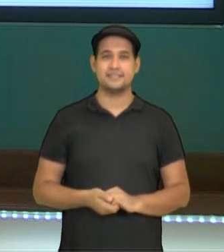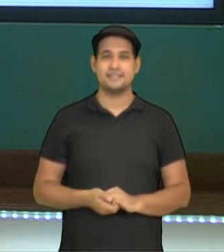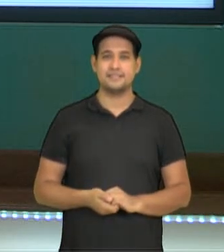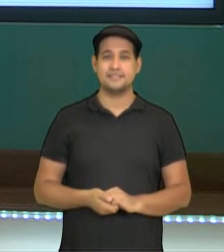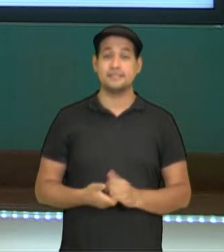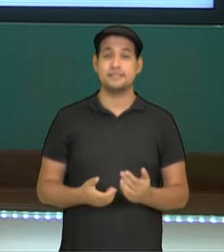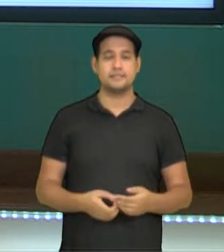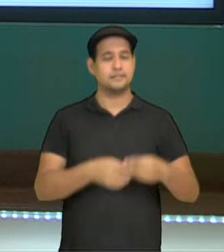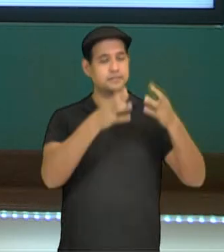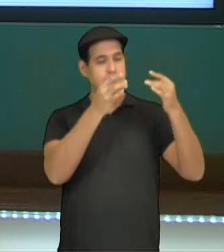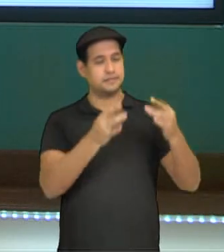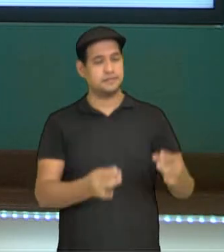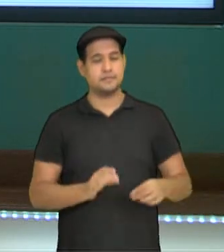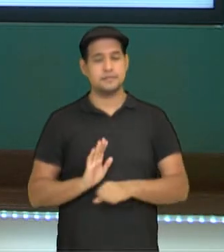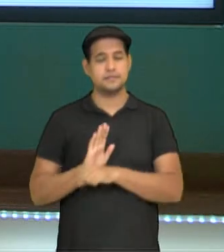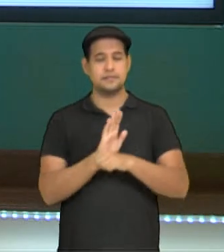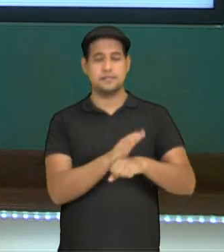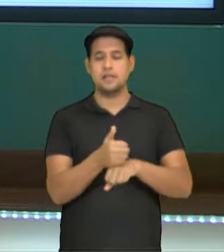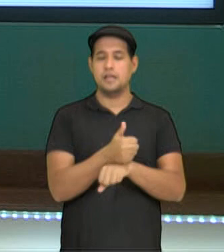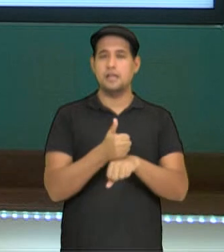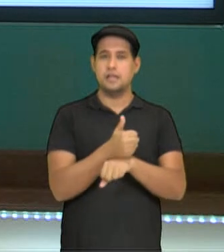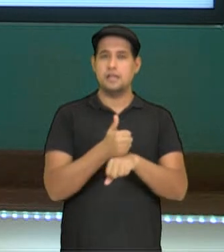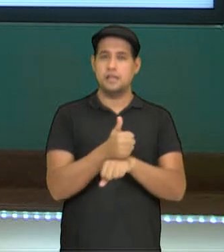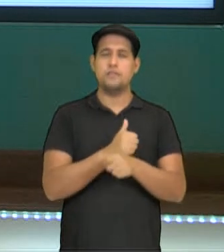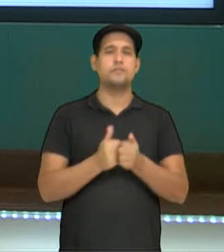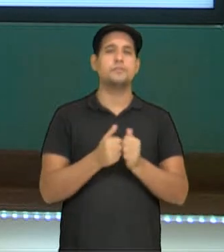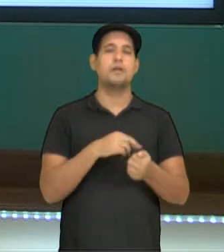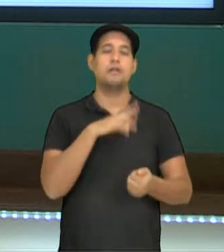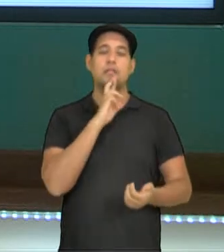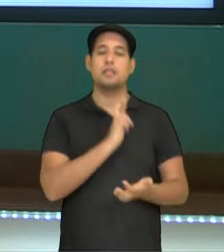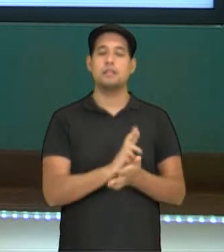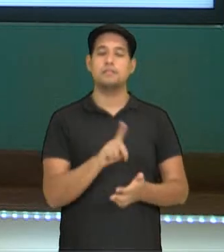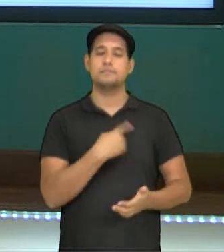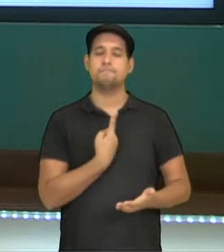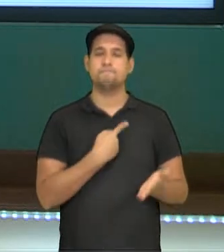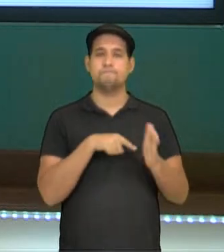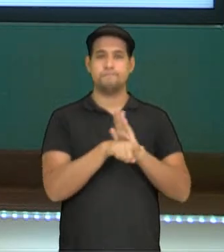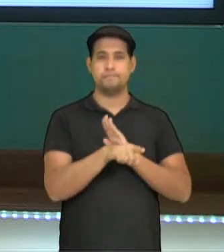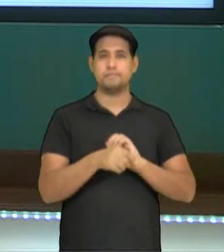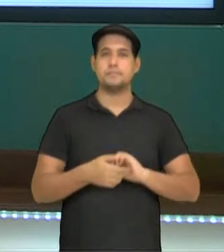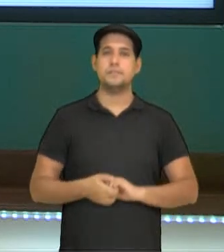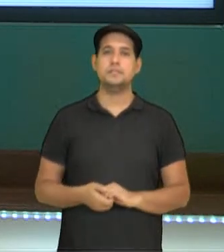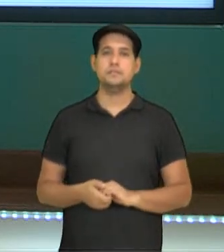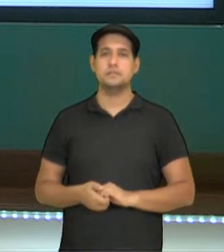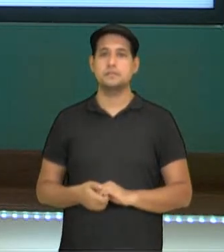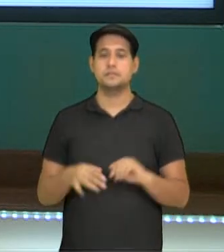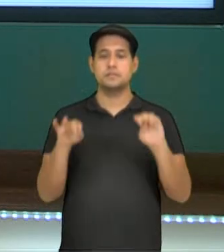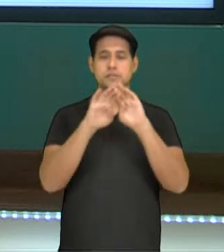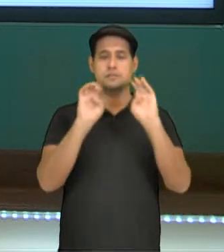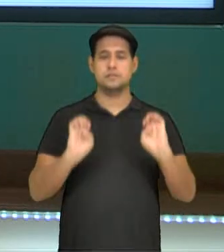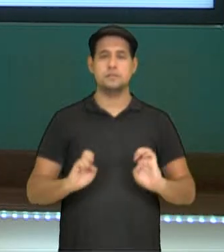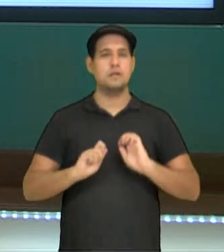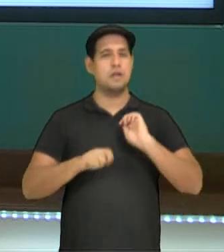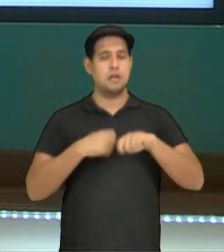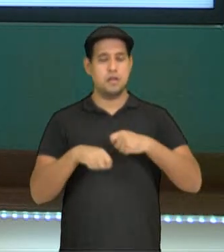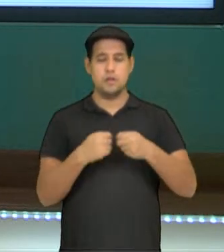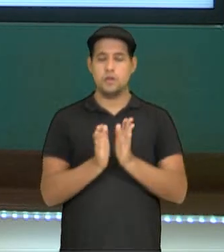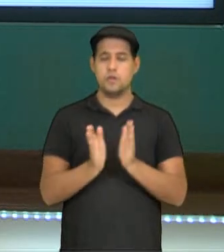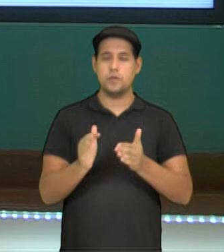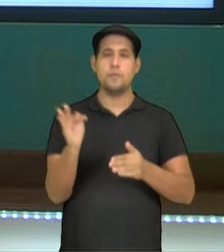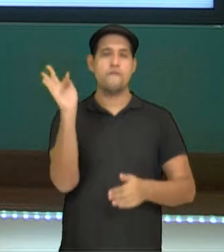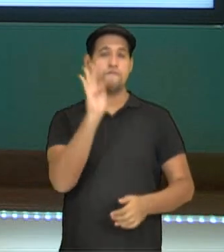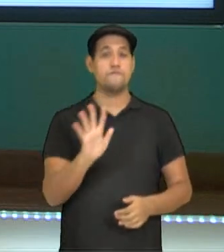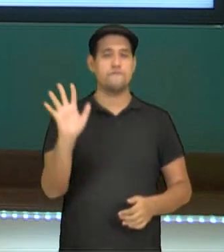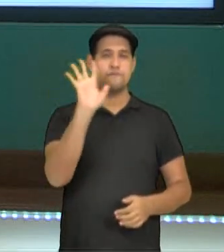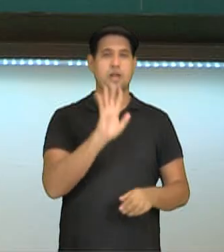Então, os aspectos que contribuíram para a profissionalização do futebol, respondendo à nossa pergunta. Estrutura administrativa dos clubes e